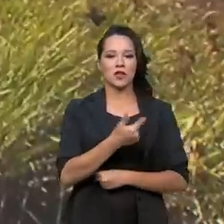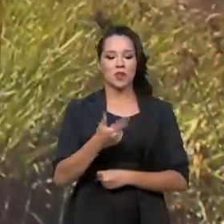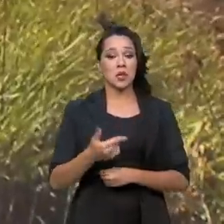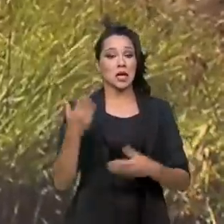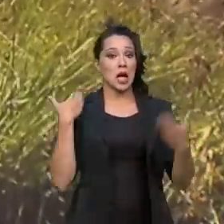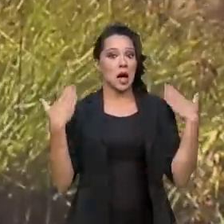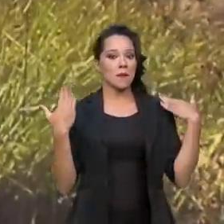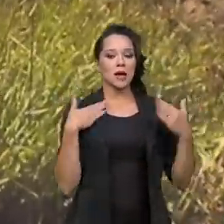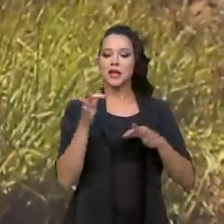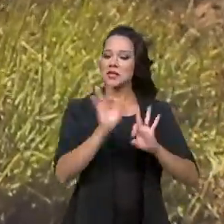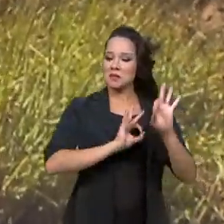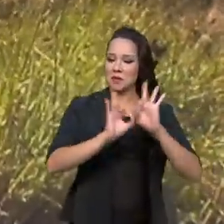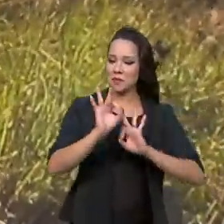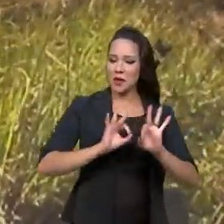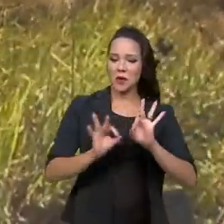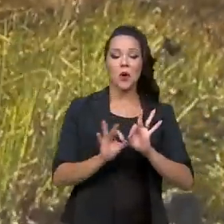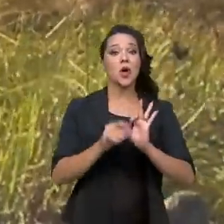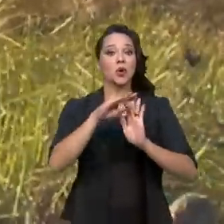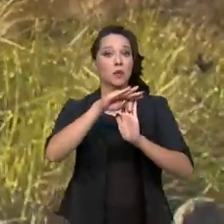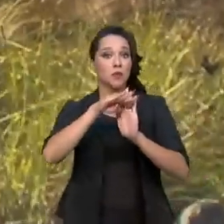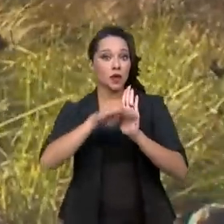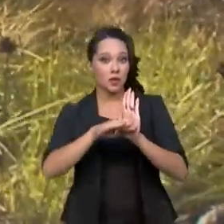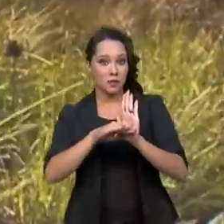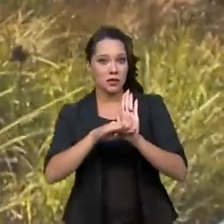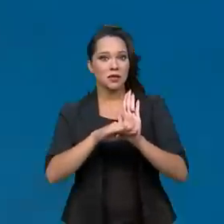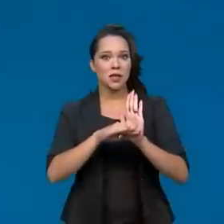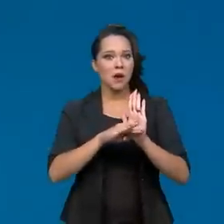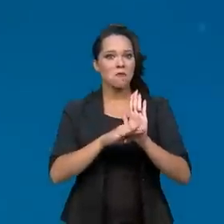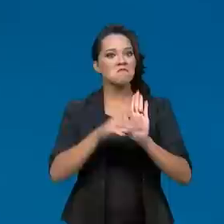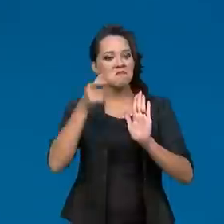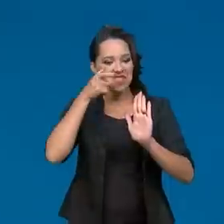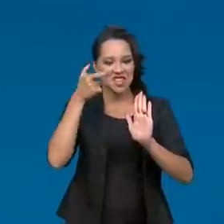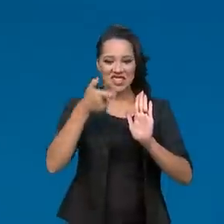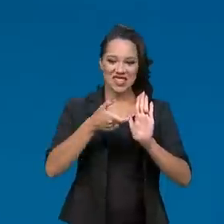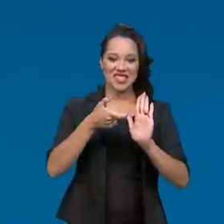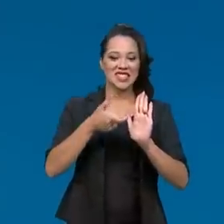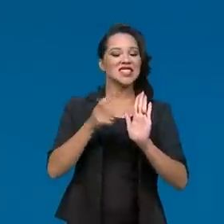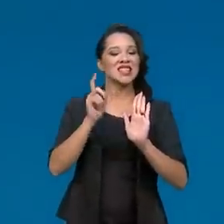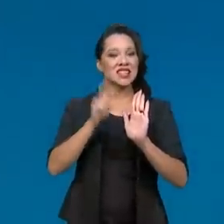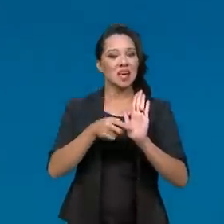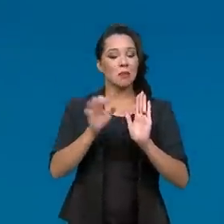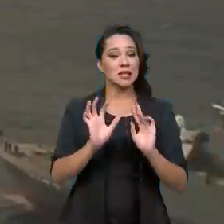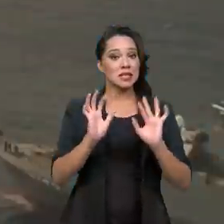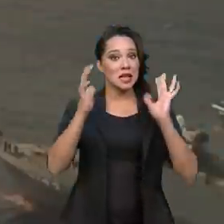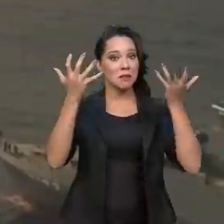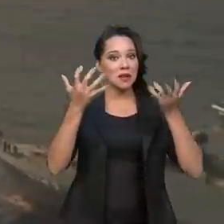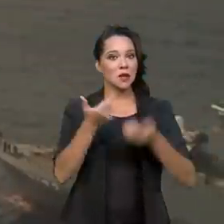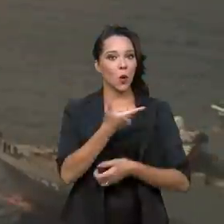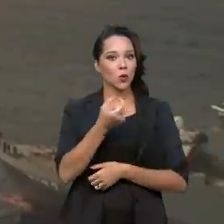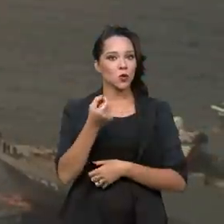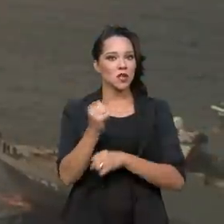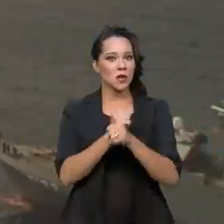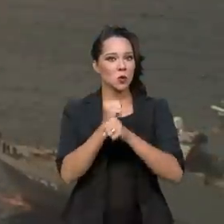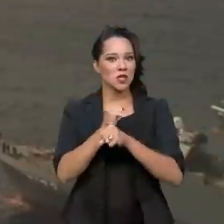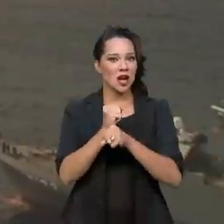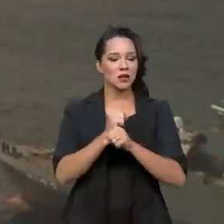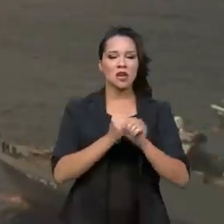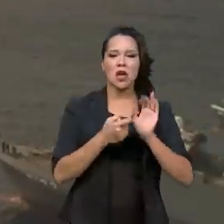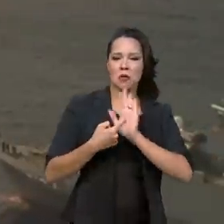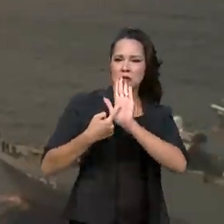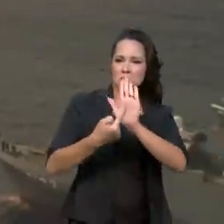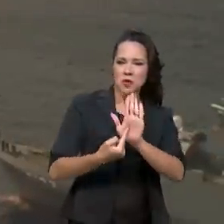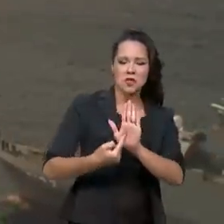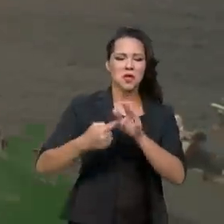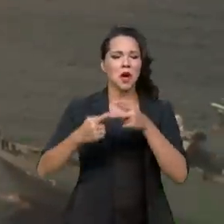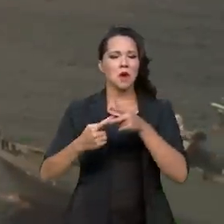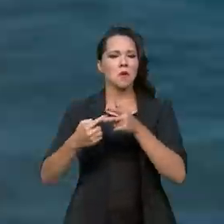Marinha se preparou, se organizou com uma programação bastante interessante, né, para essa celebração, com exposições culturais,